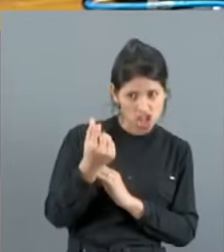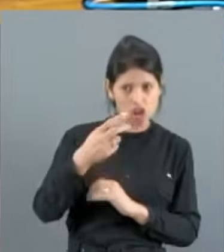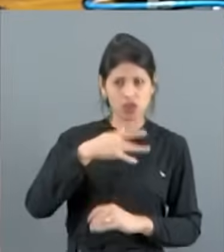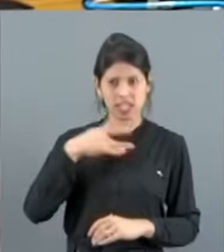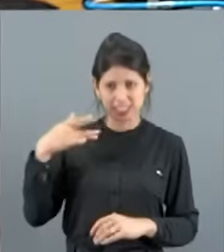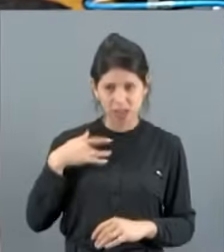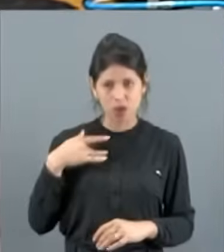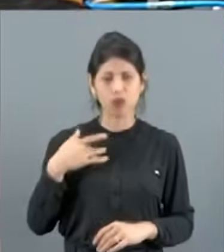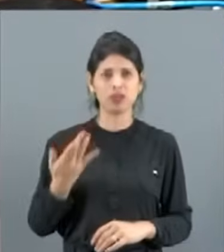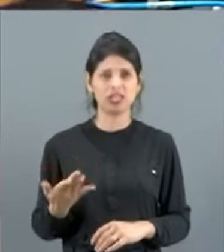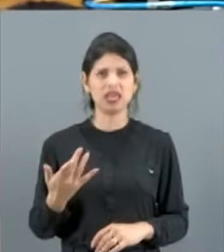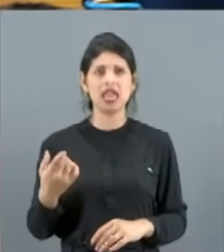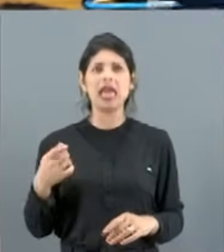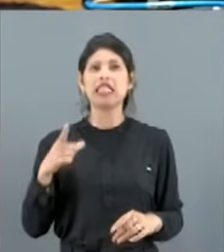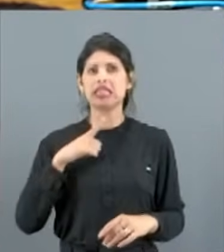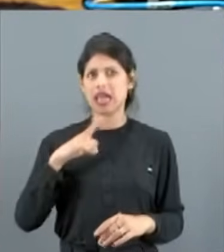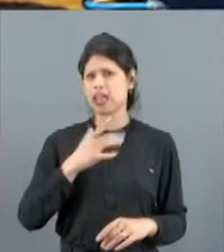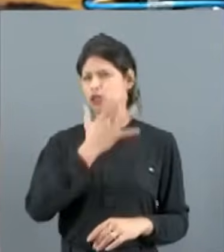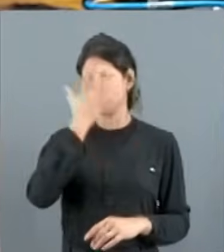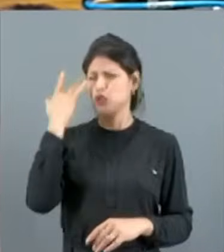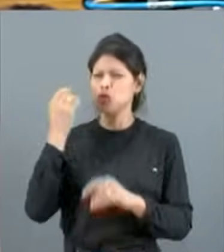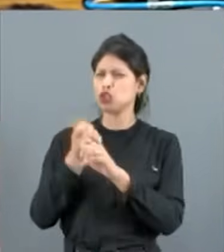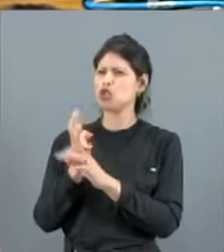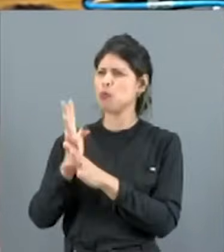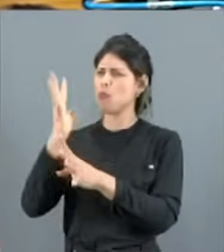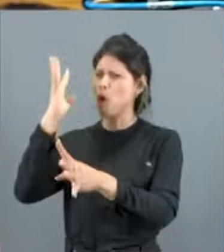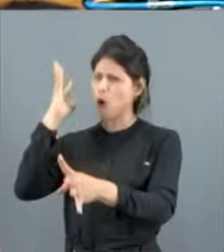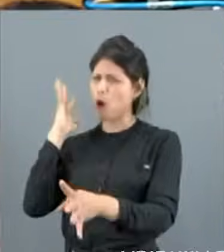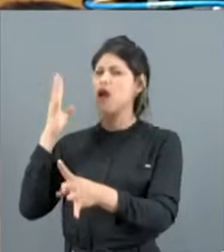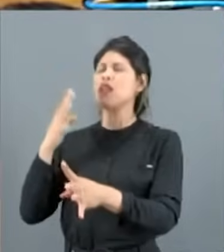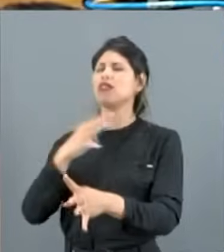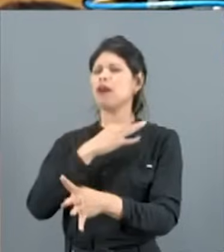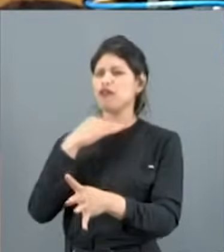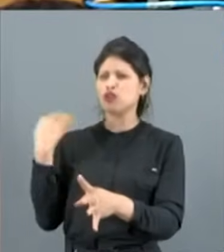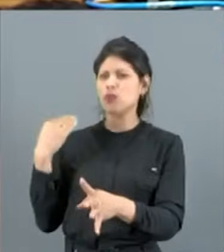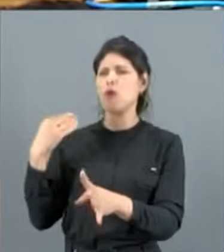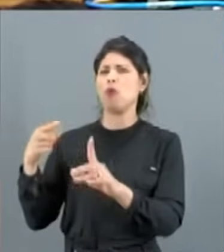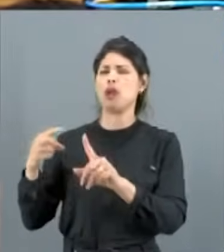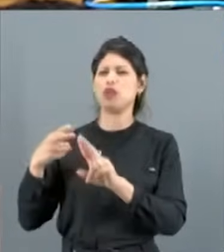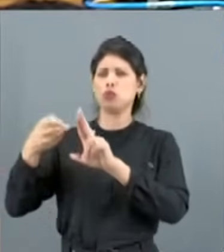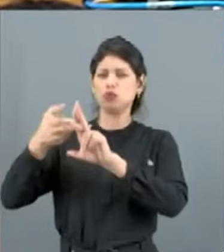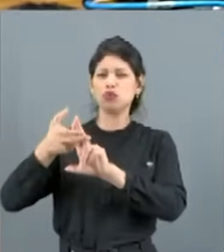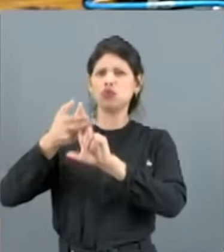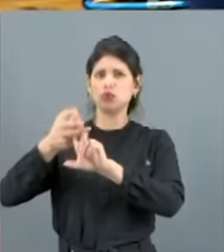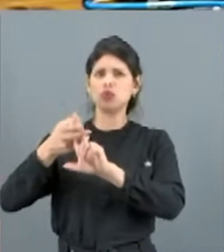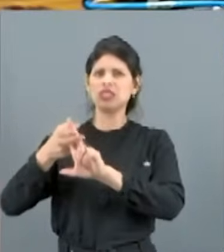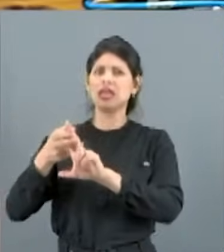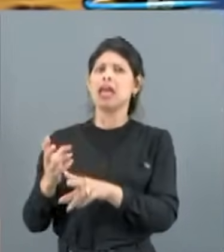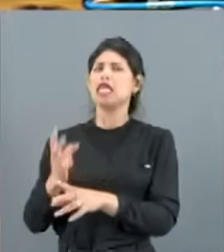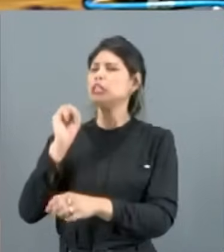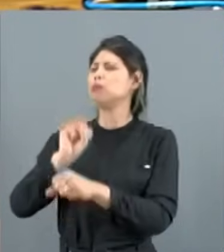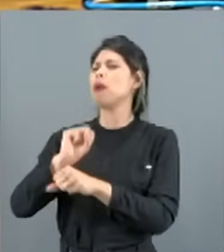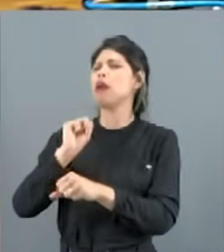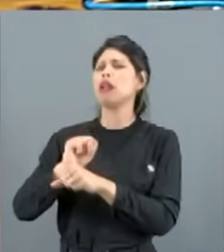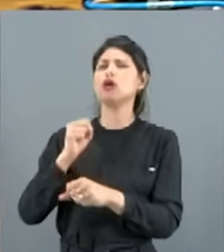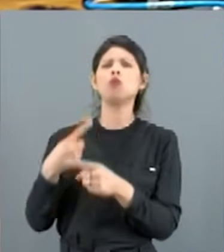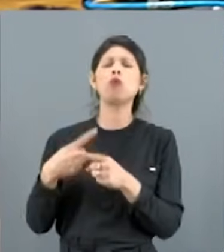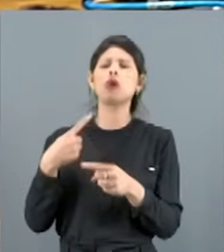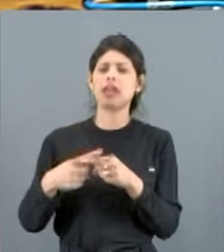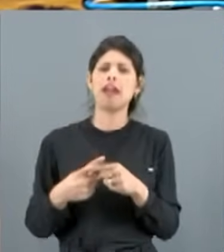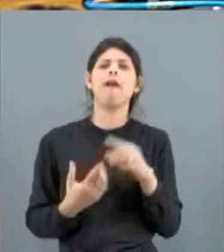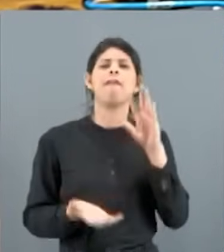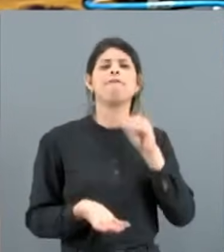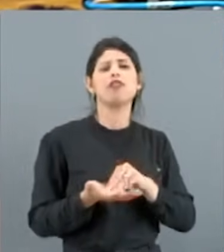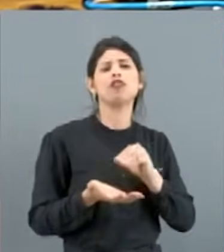muita gente morre numa fila do Sul esperando a cirurgia muita gente morre por falta de educação que rouba dinheiro da educação